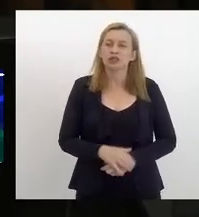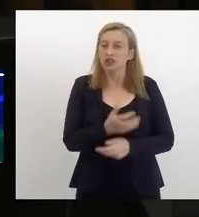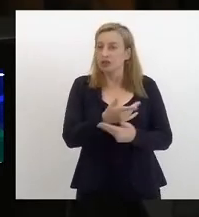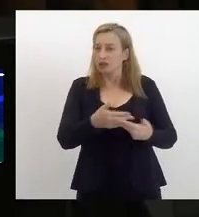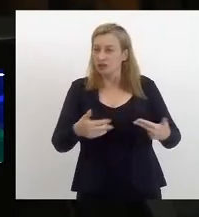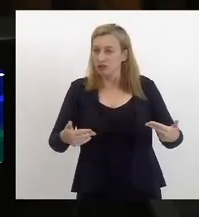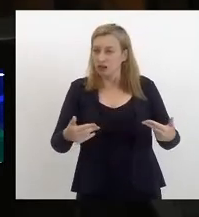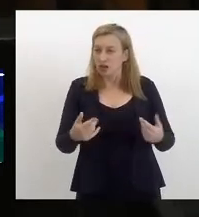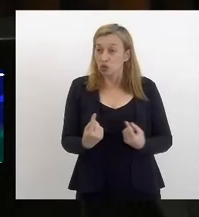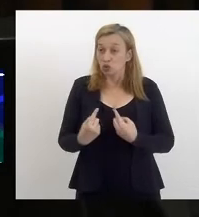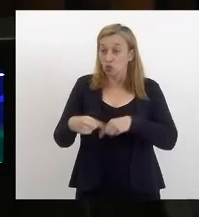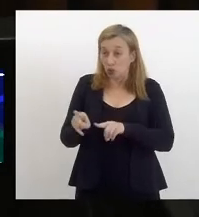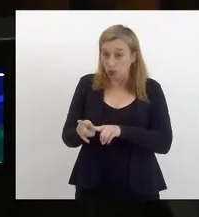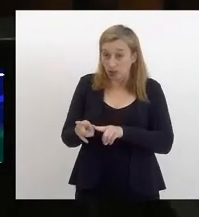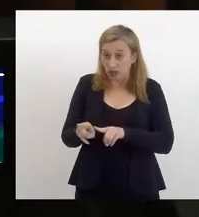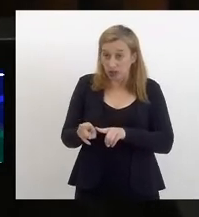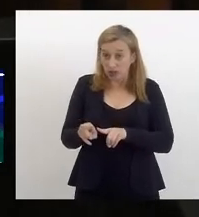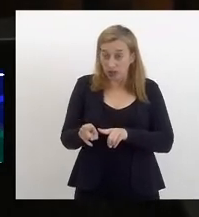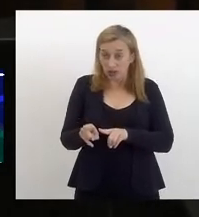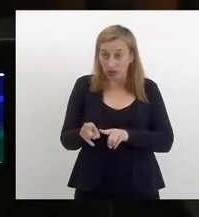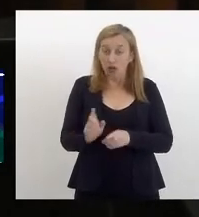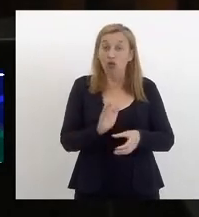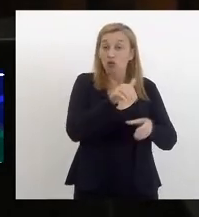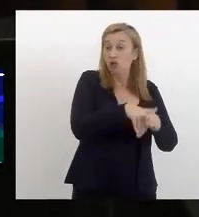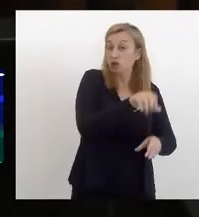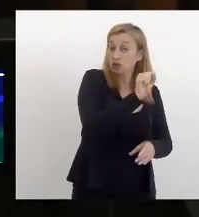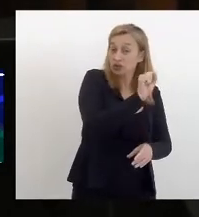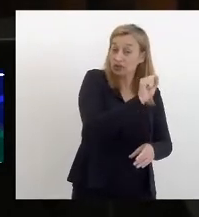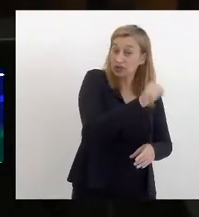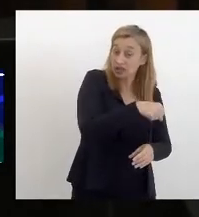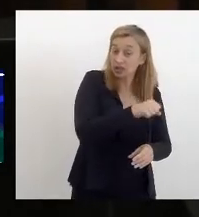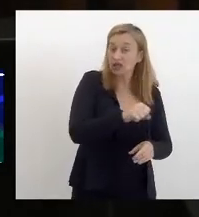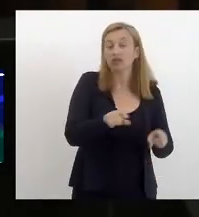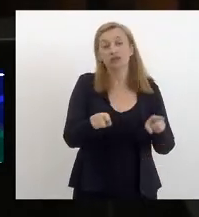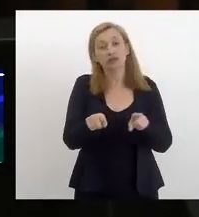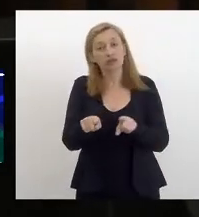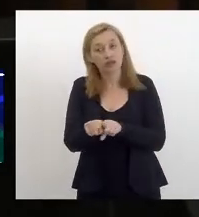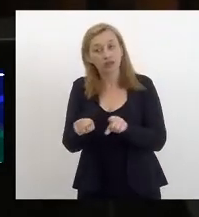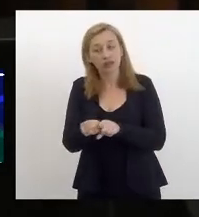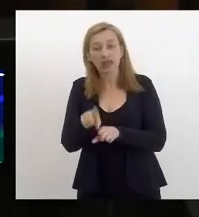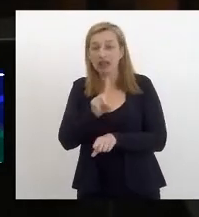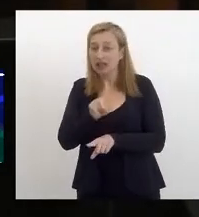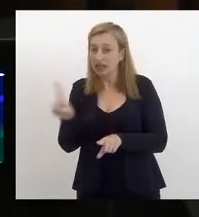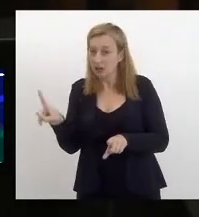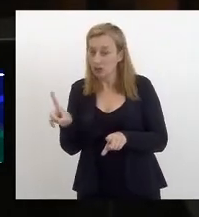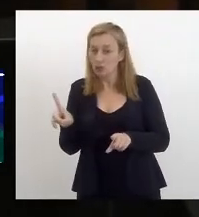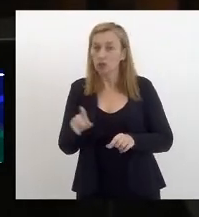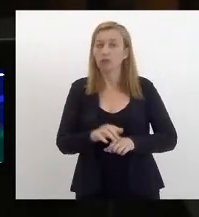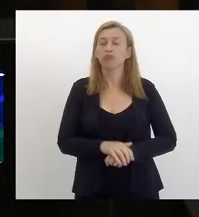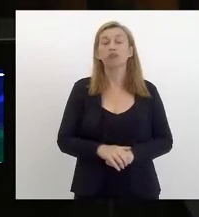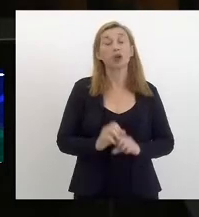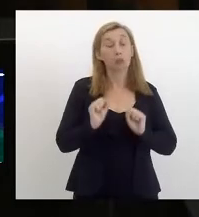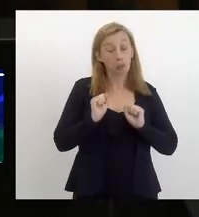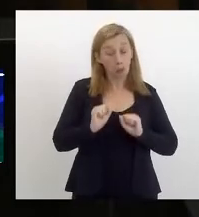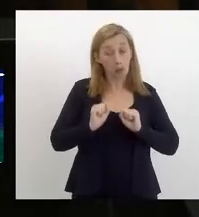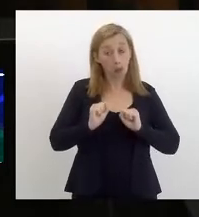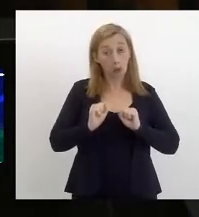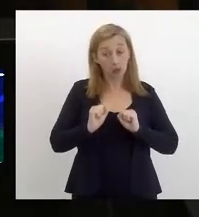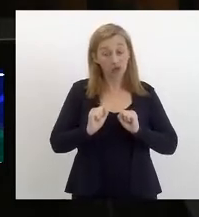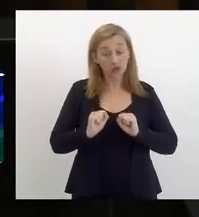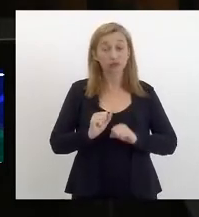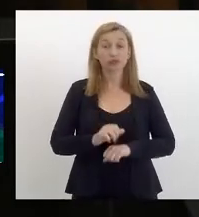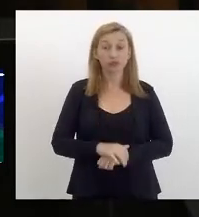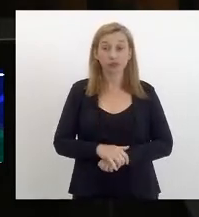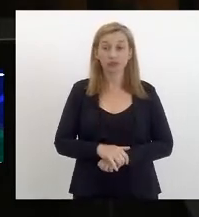contraditórios tanto voto Sim quanto o voto não e pode-se ter